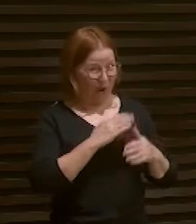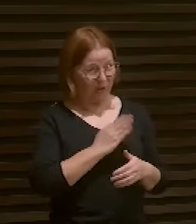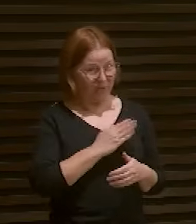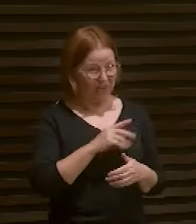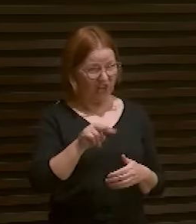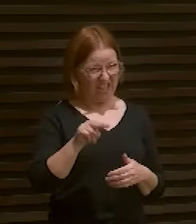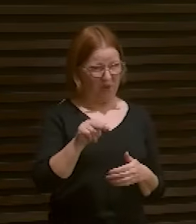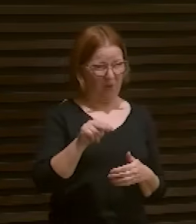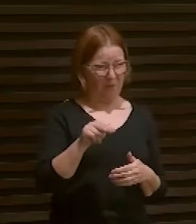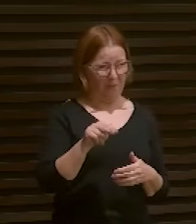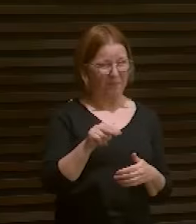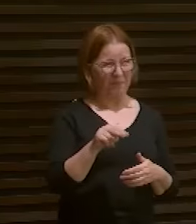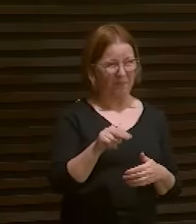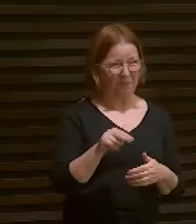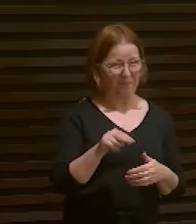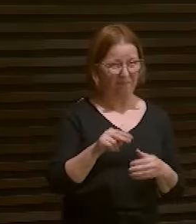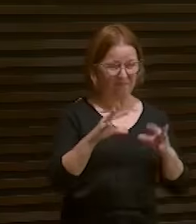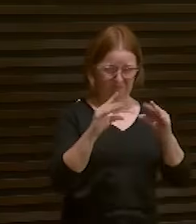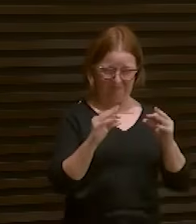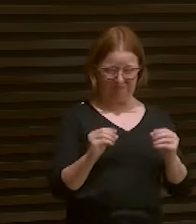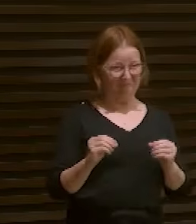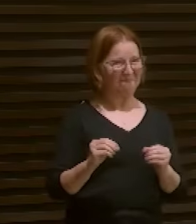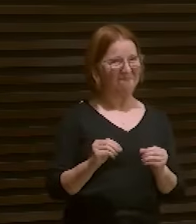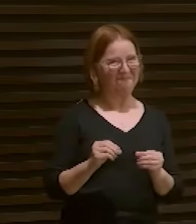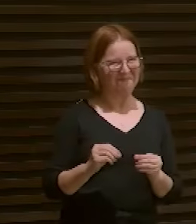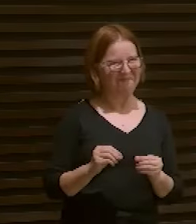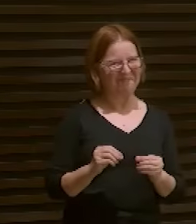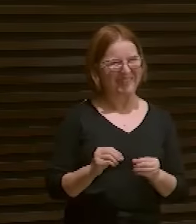apodrecer. Simples assim.